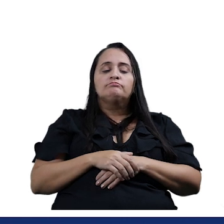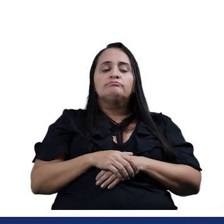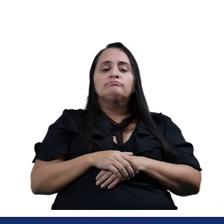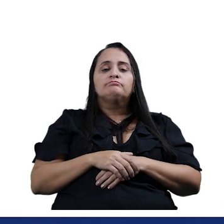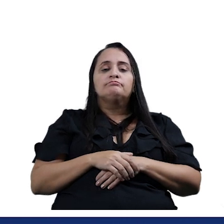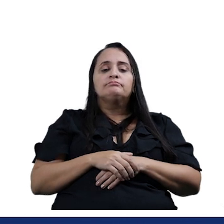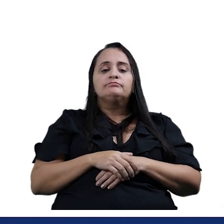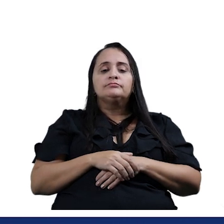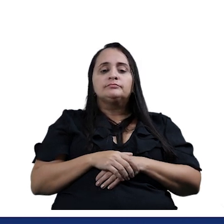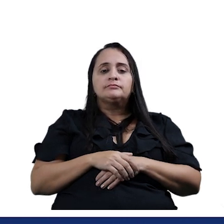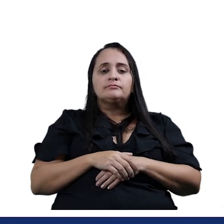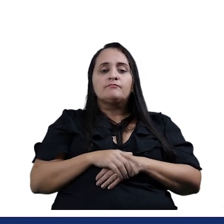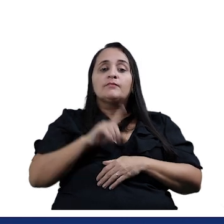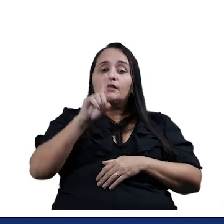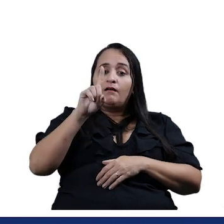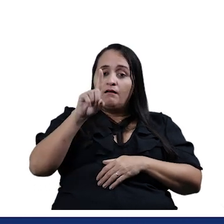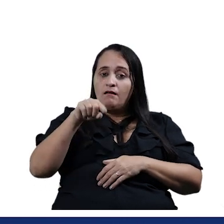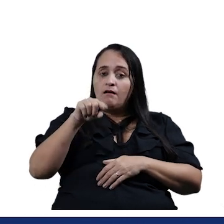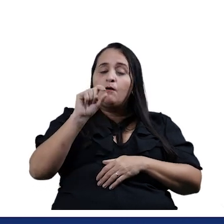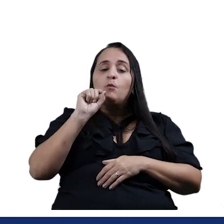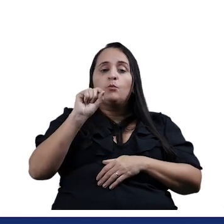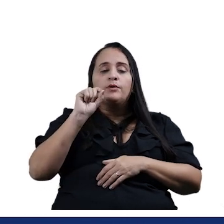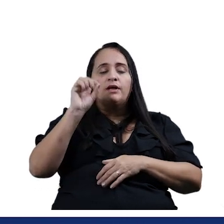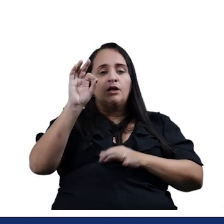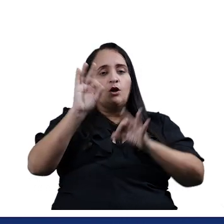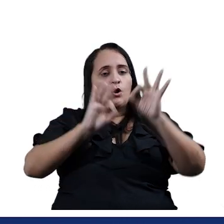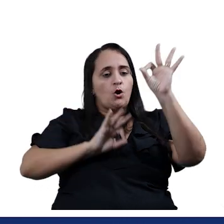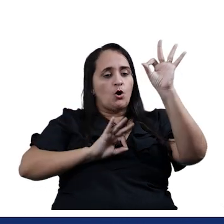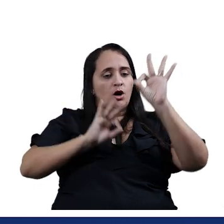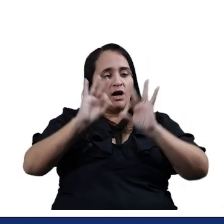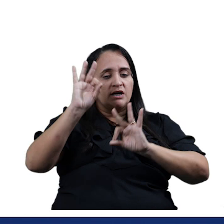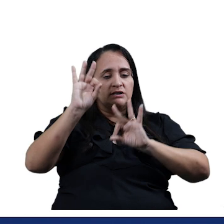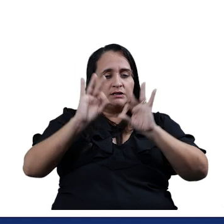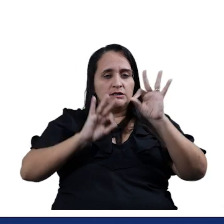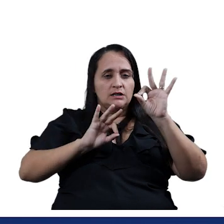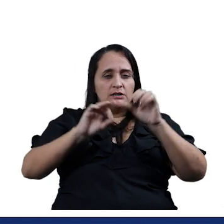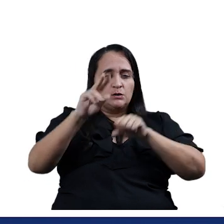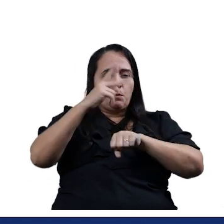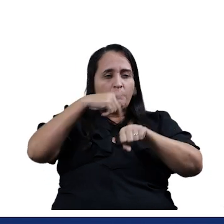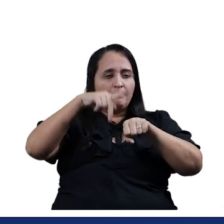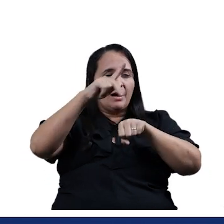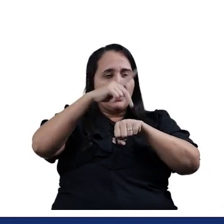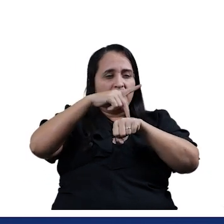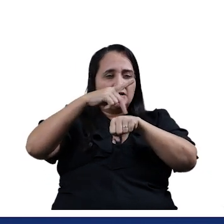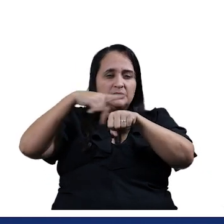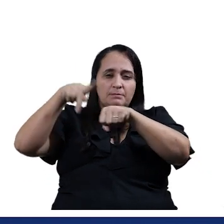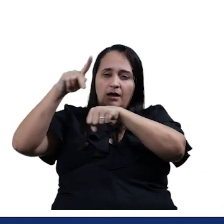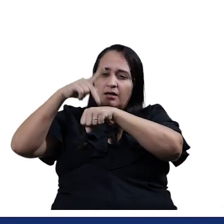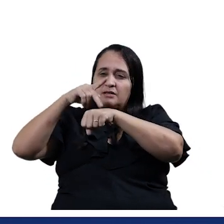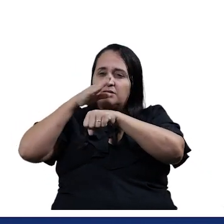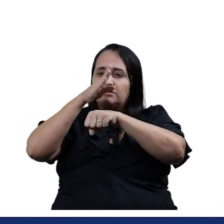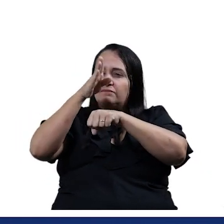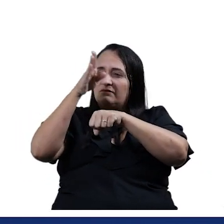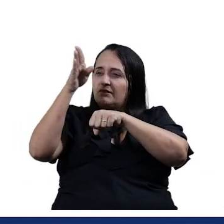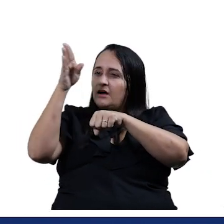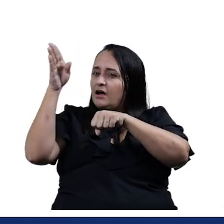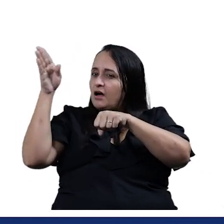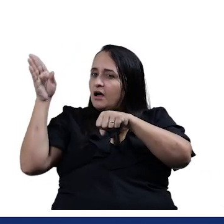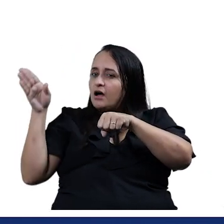uma organização internacional cujo objetivo é buscar